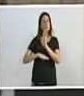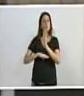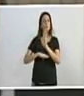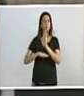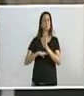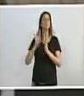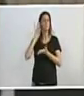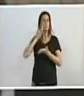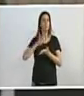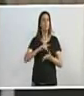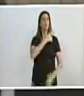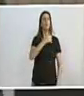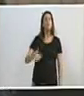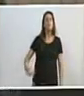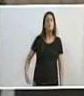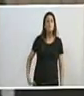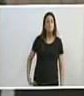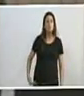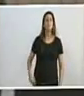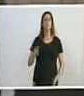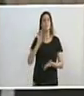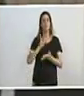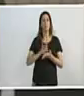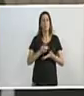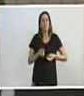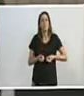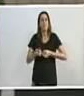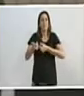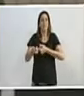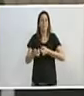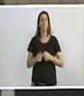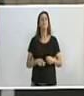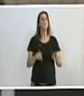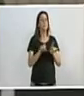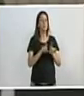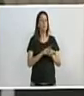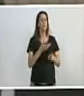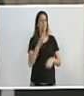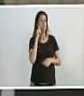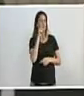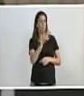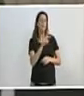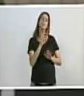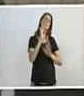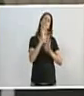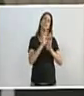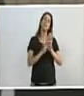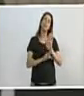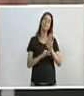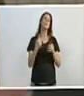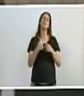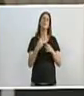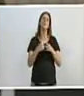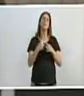isenções que o governo cede a essas empresas. Eu só gostaria que Vossa Excelência também olhasse essa matéria, porque senão nós vamos dar tudo a Chico e